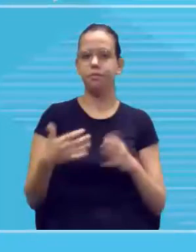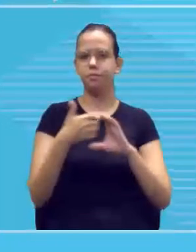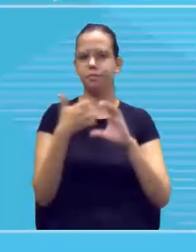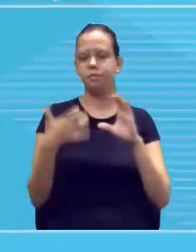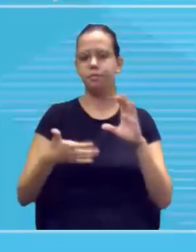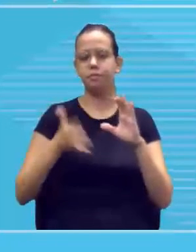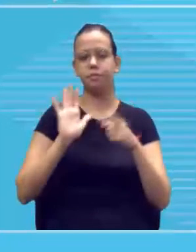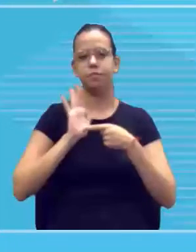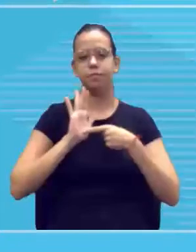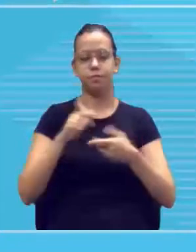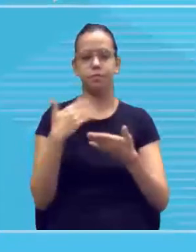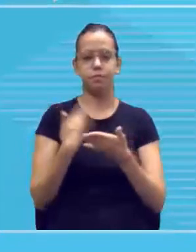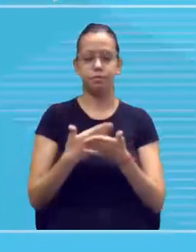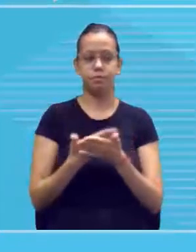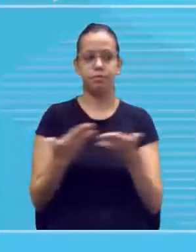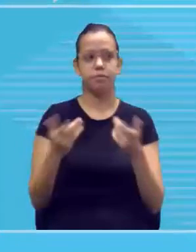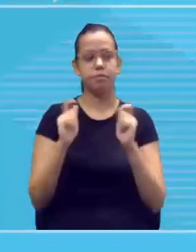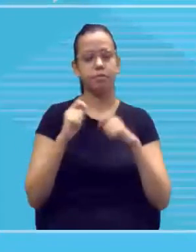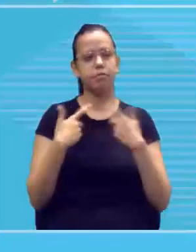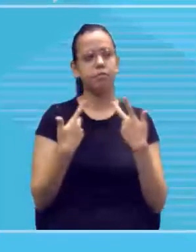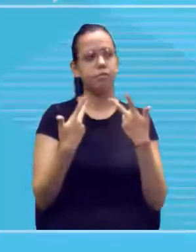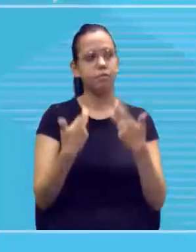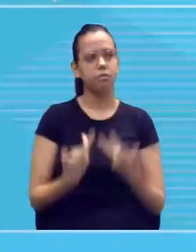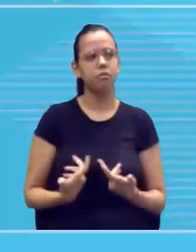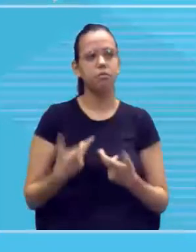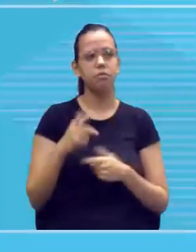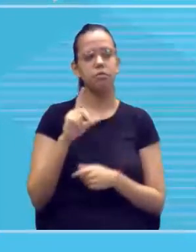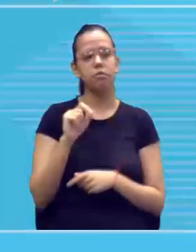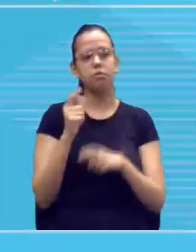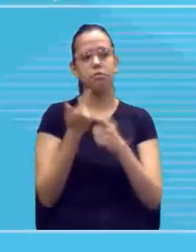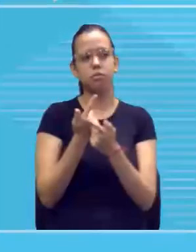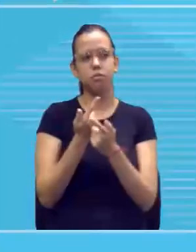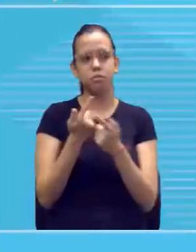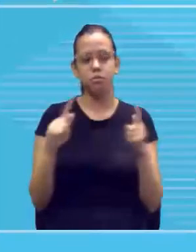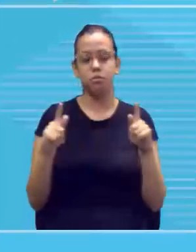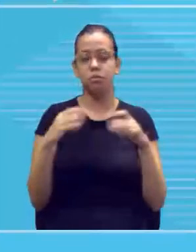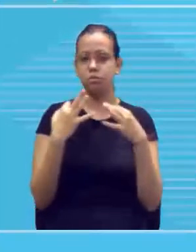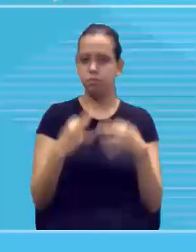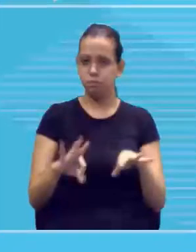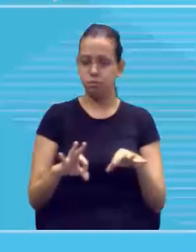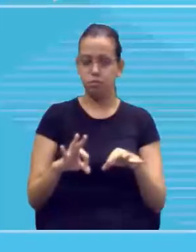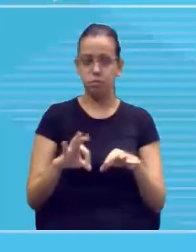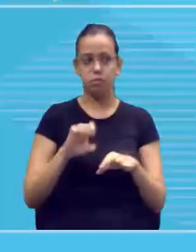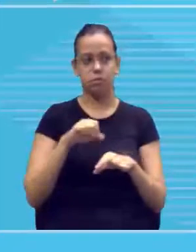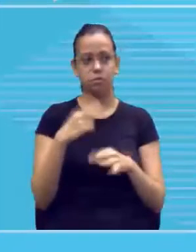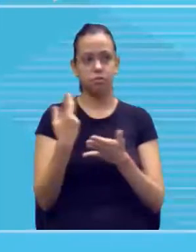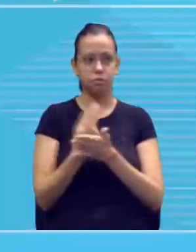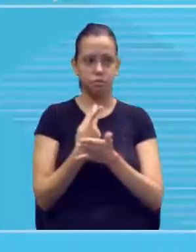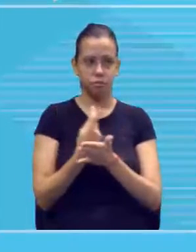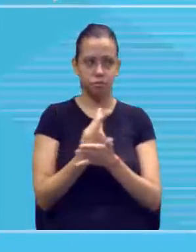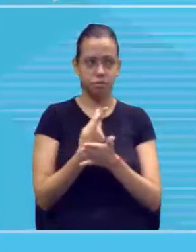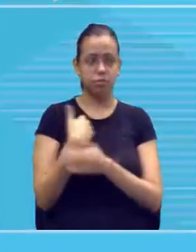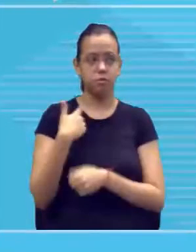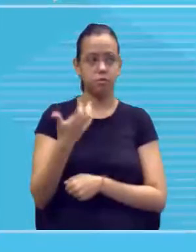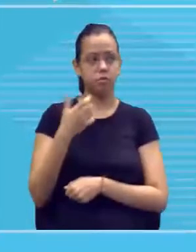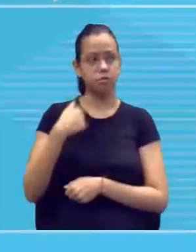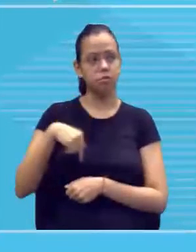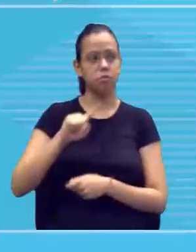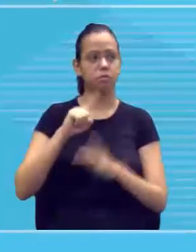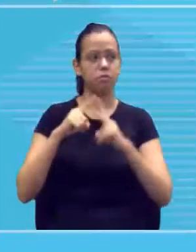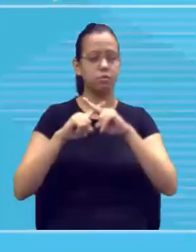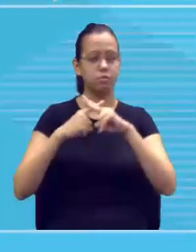a gente vai conseguir perceber o que é que a gramaticalmente correto e o que tá errado e eu quero que vocês